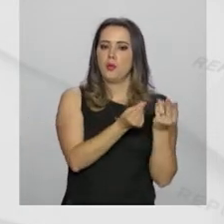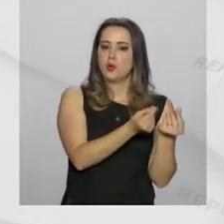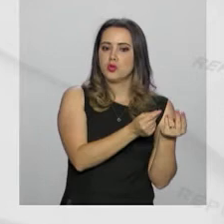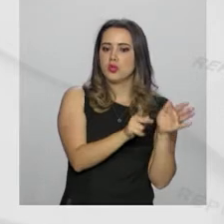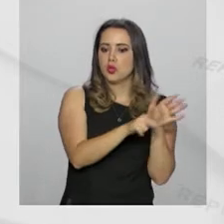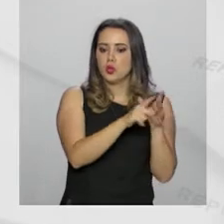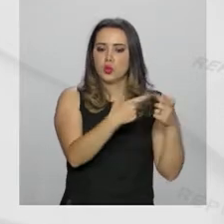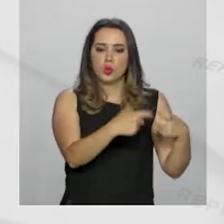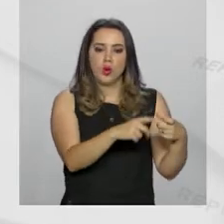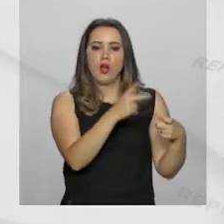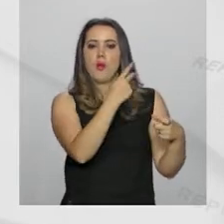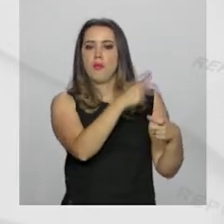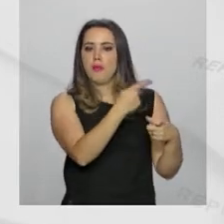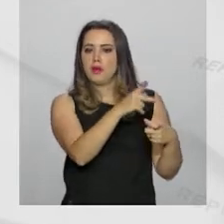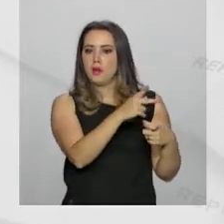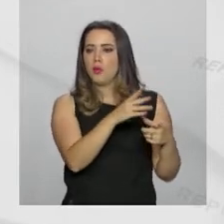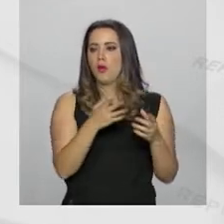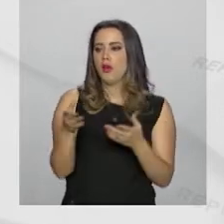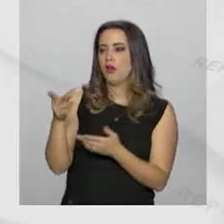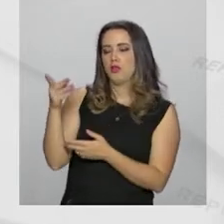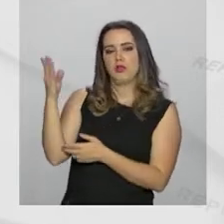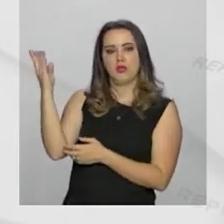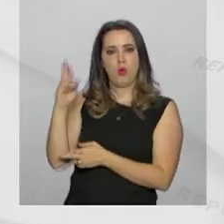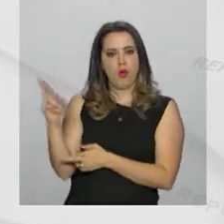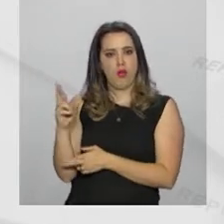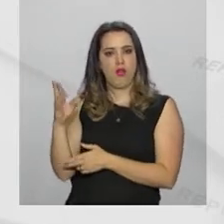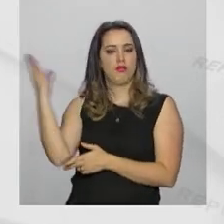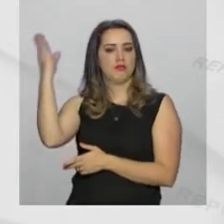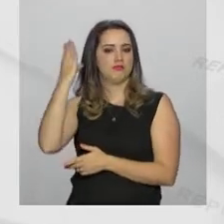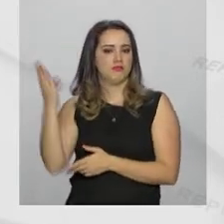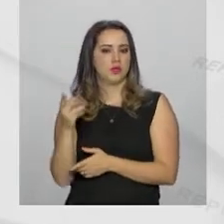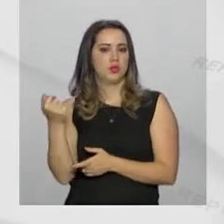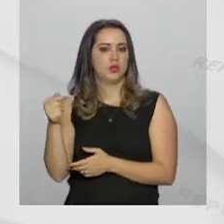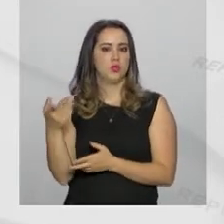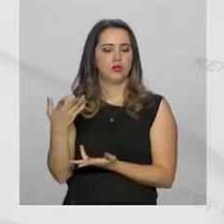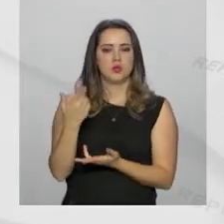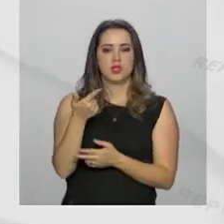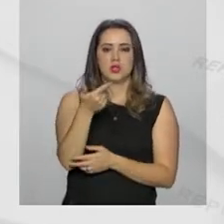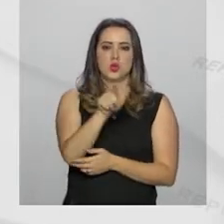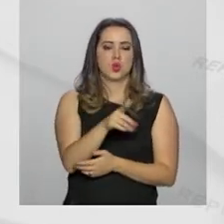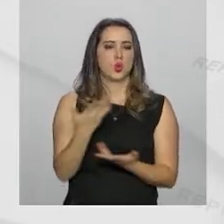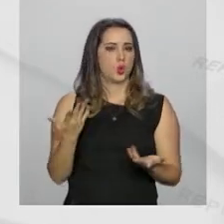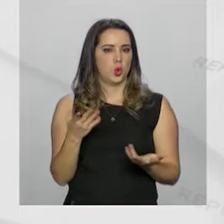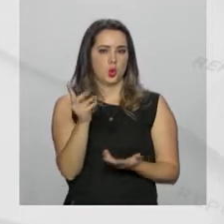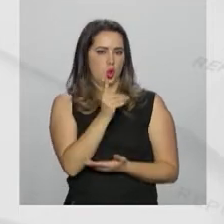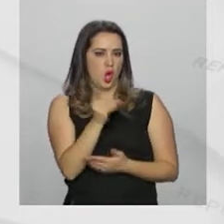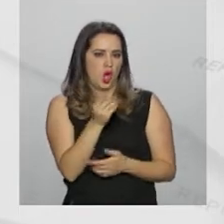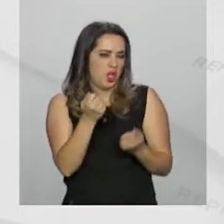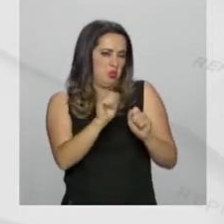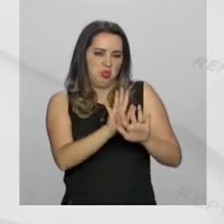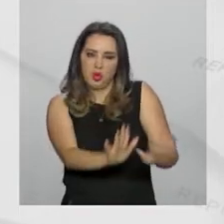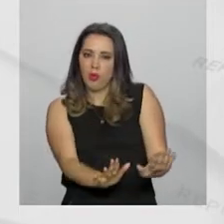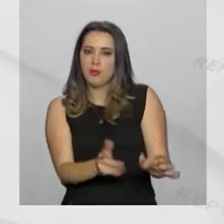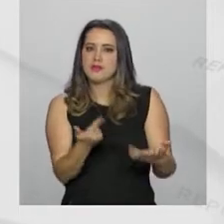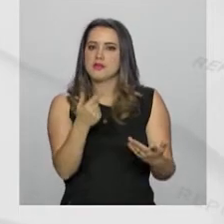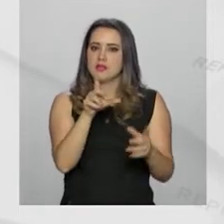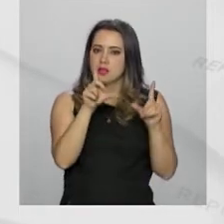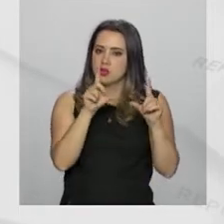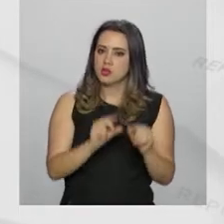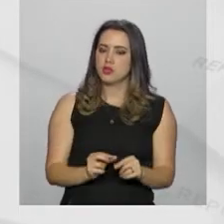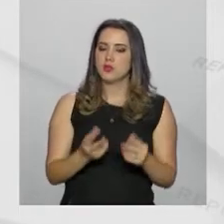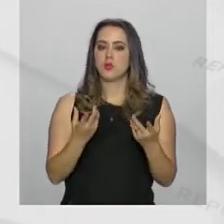são feitas nas moedas dos países envolvidos, sem o uso de uma moeda intermediária, como o dólar, o que reduz custos